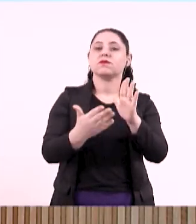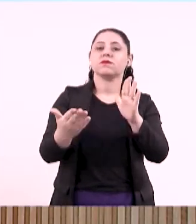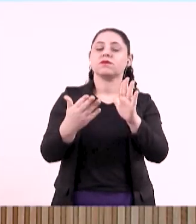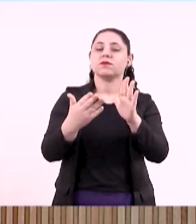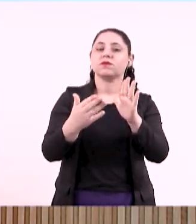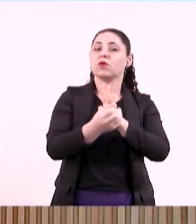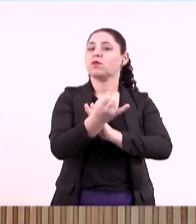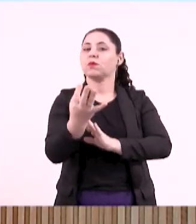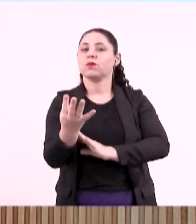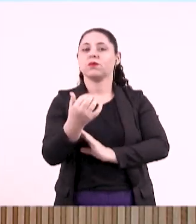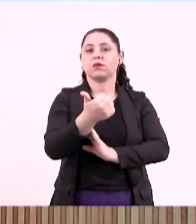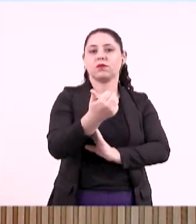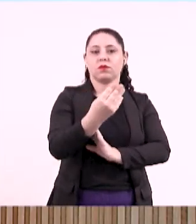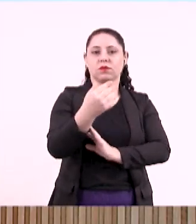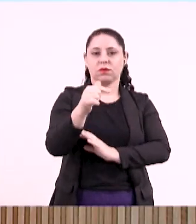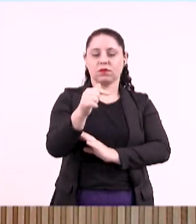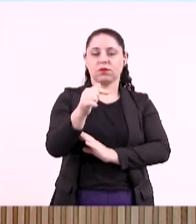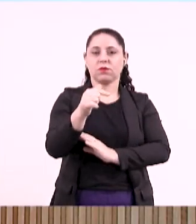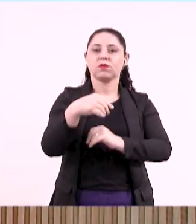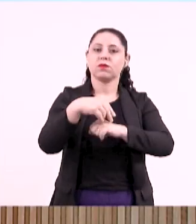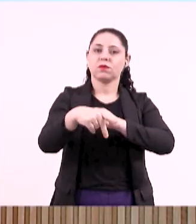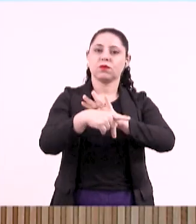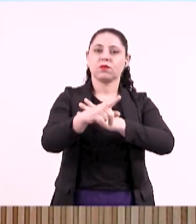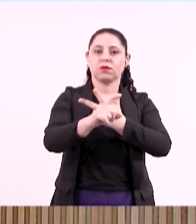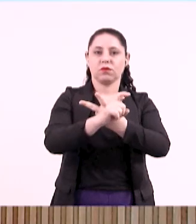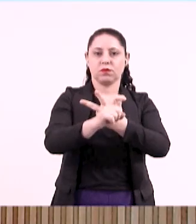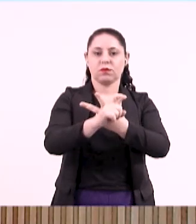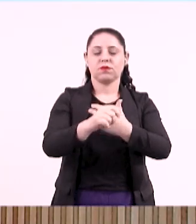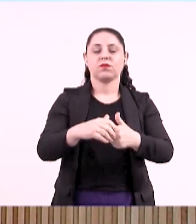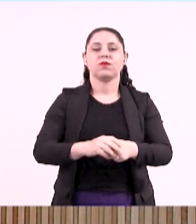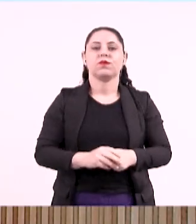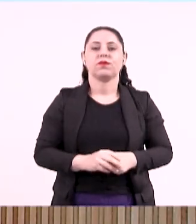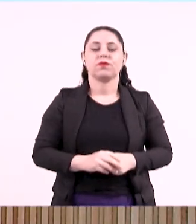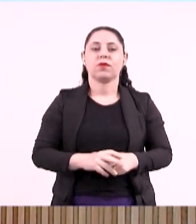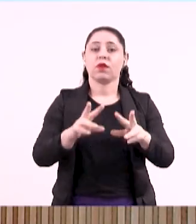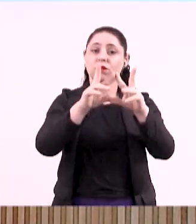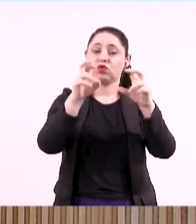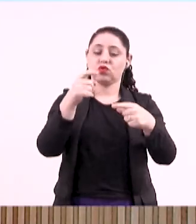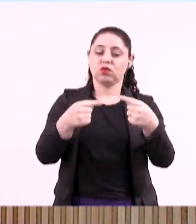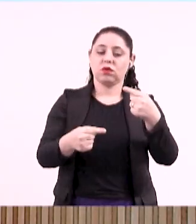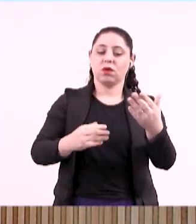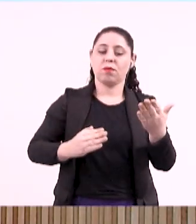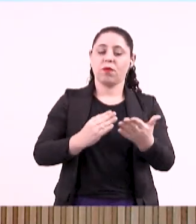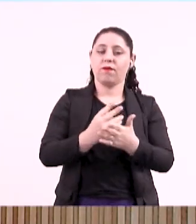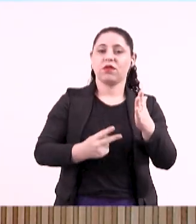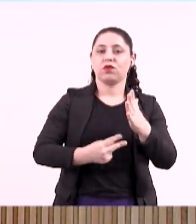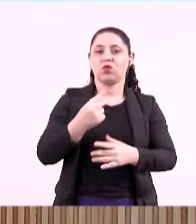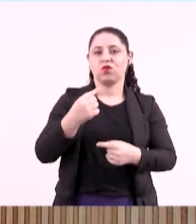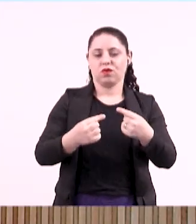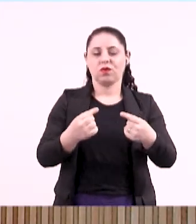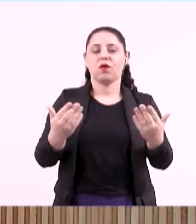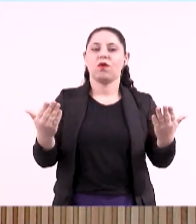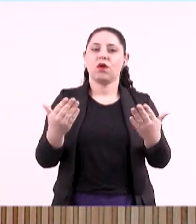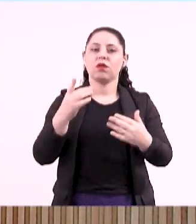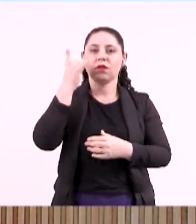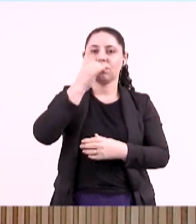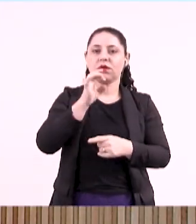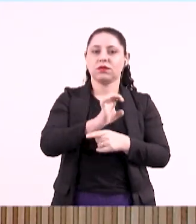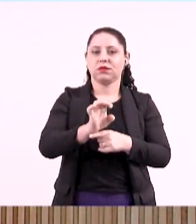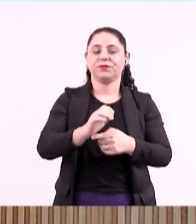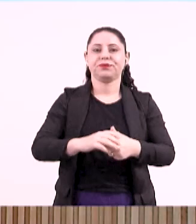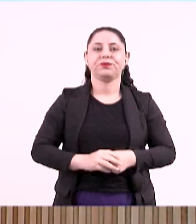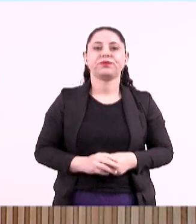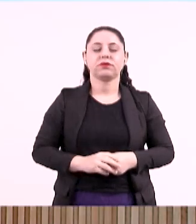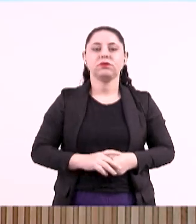que é o projeto de lei de número 147, encaminhado pelo Poder Executivo, matéria discutida, votada e aprovada em segunda discussão pelos deputados